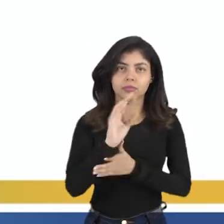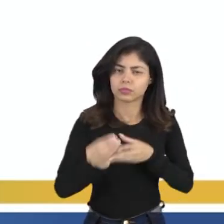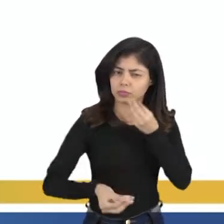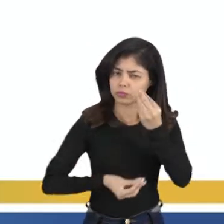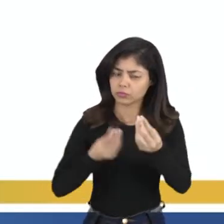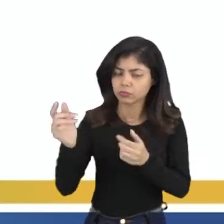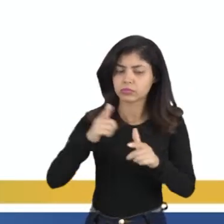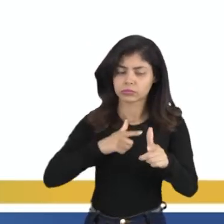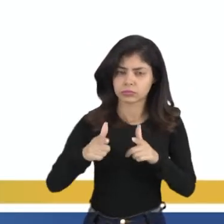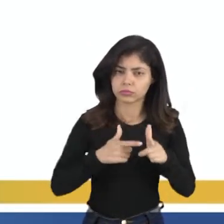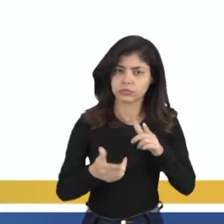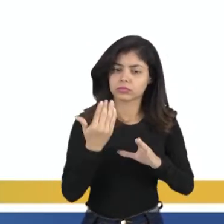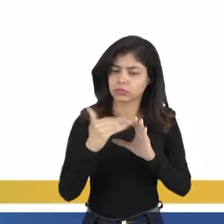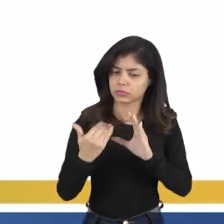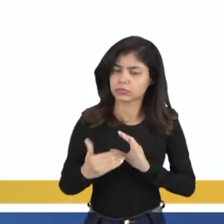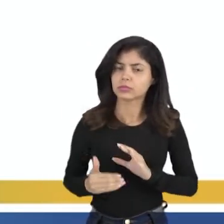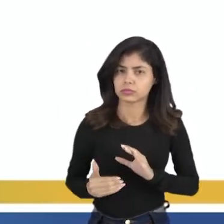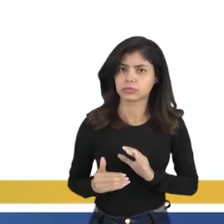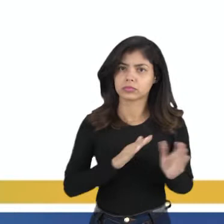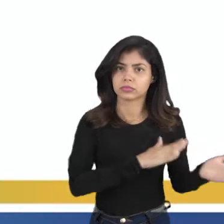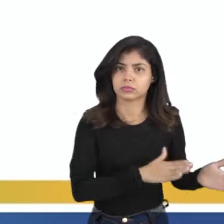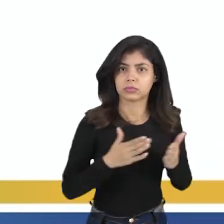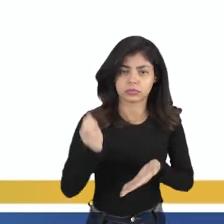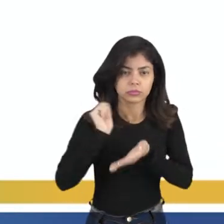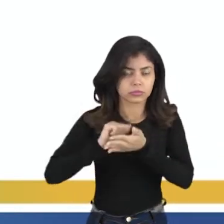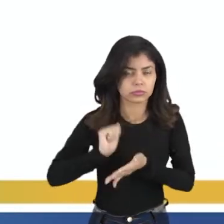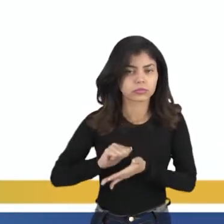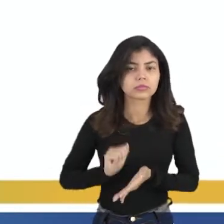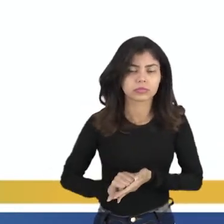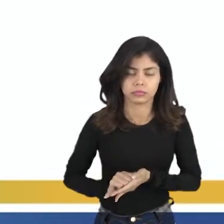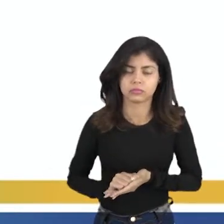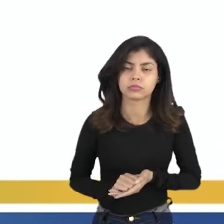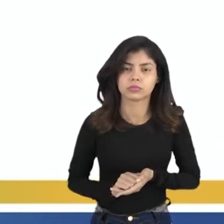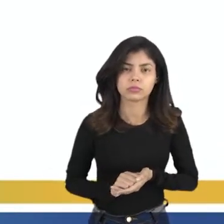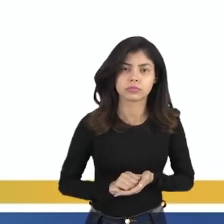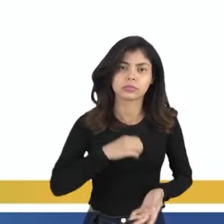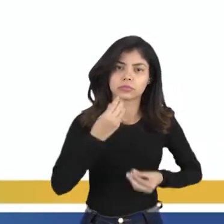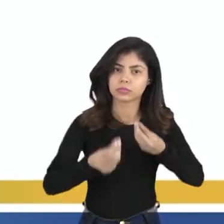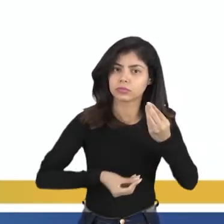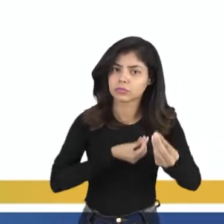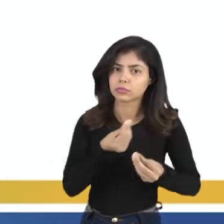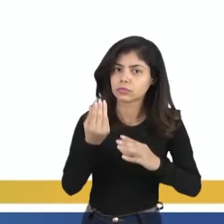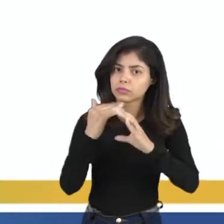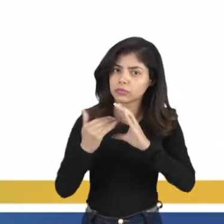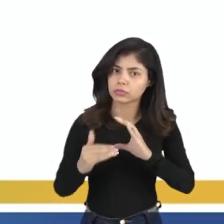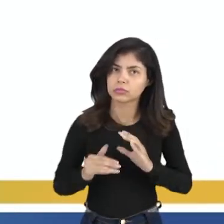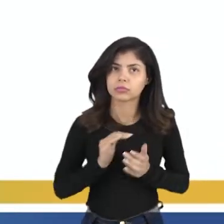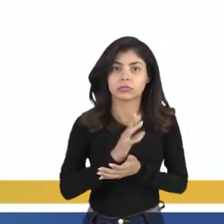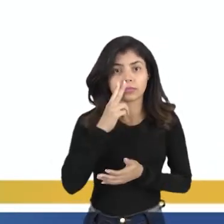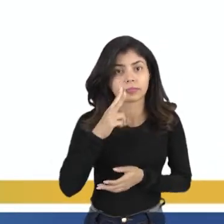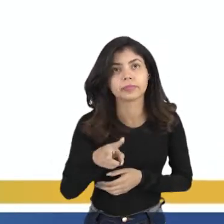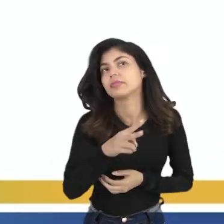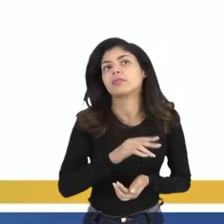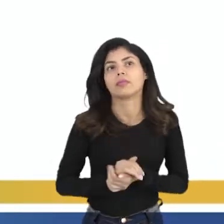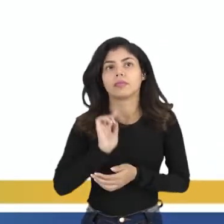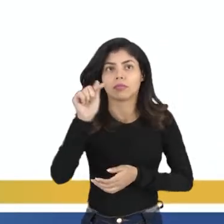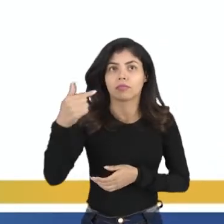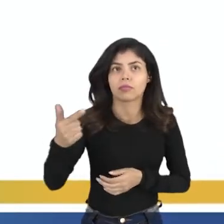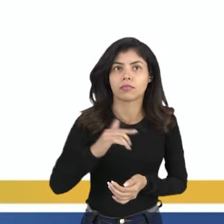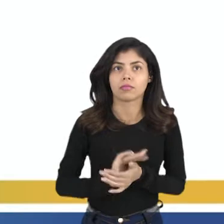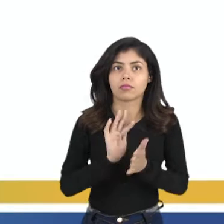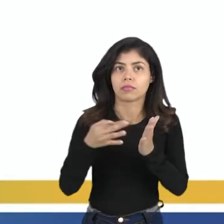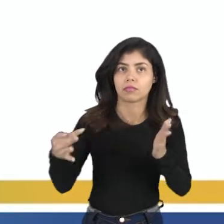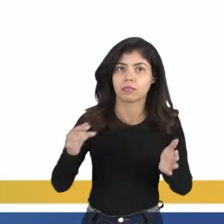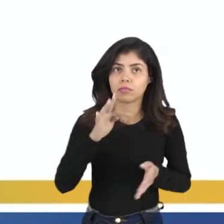como ele vai trabalhar essa mensagem, a parte escrita, como a mensagem é vista. Depois nós vamos